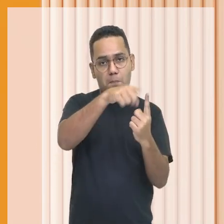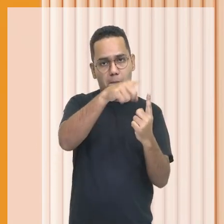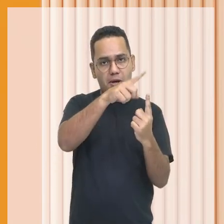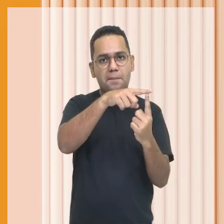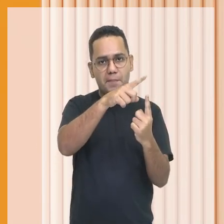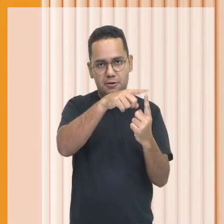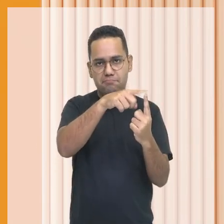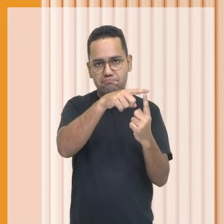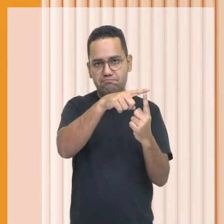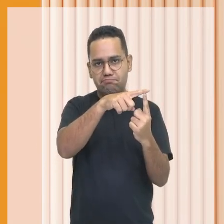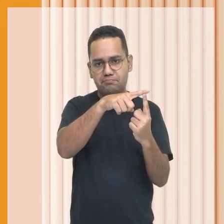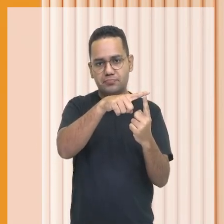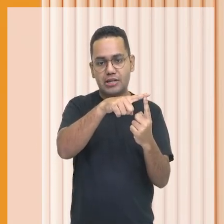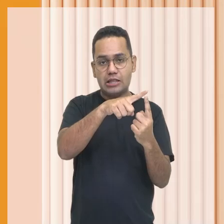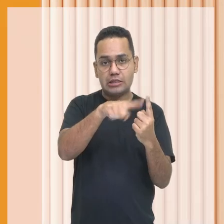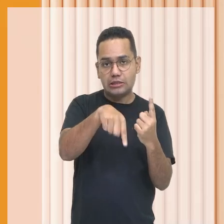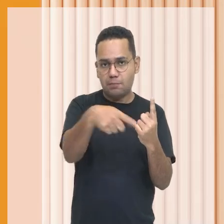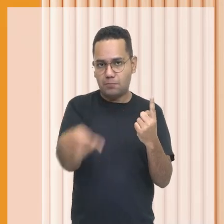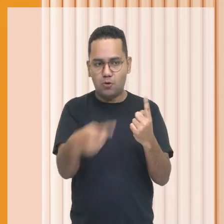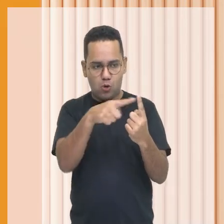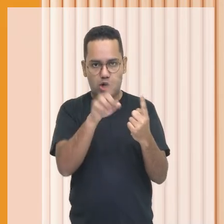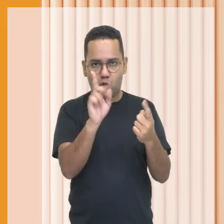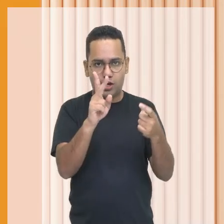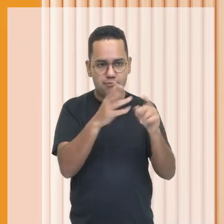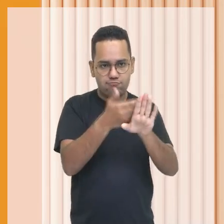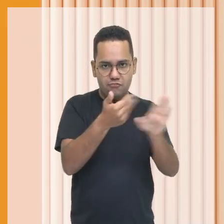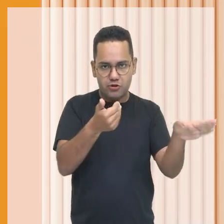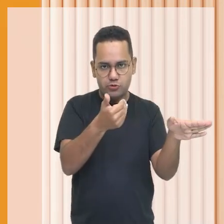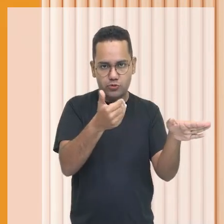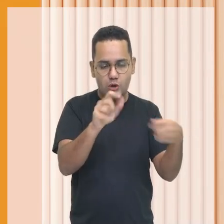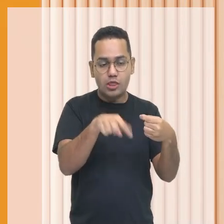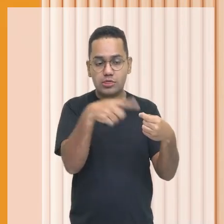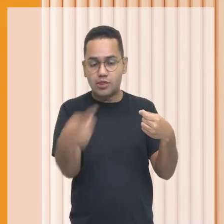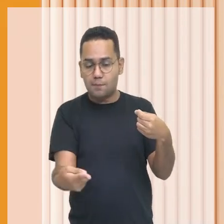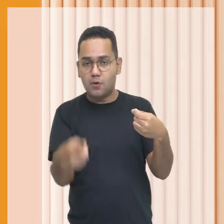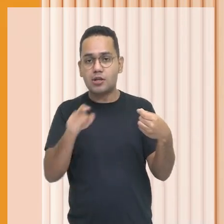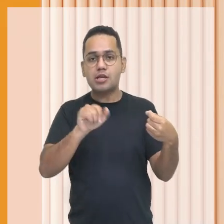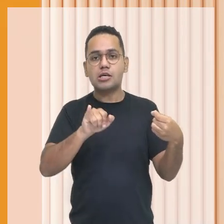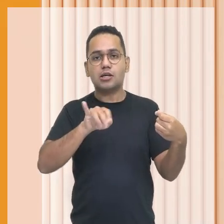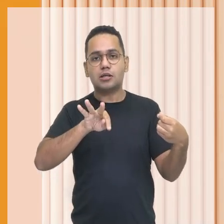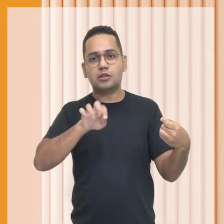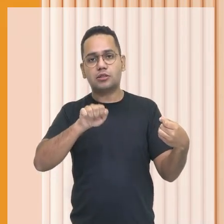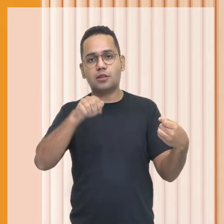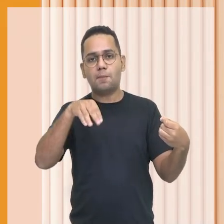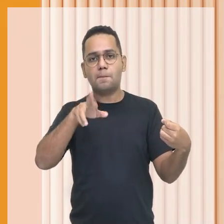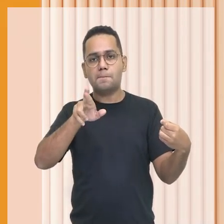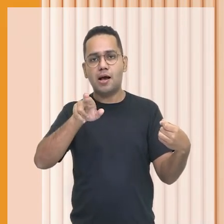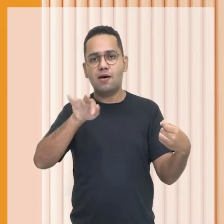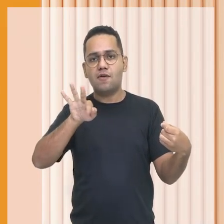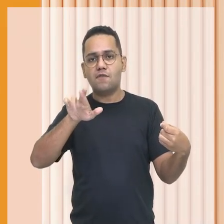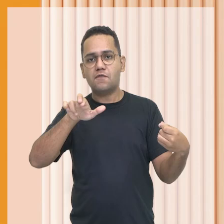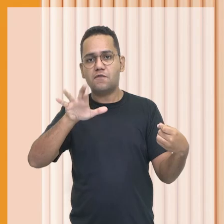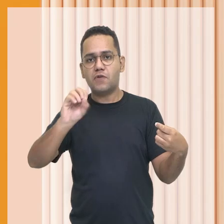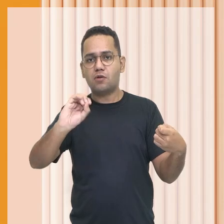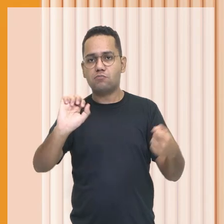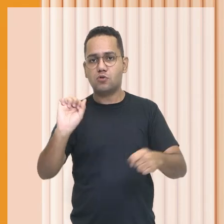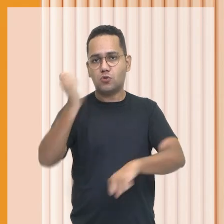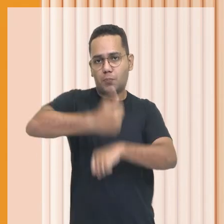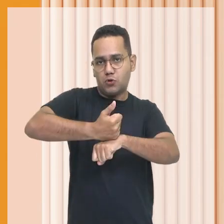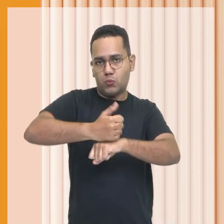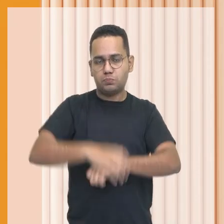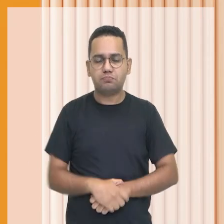e se inicia o governo de quem? De Itamar Franco, que logo após o processo já